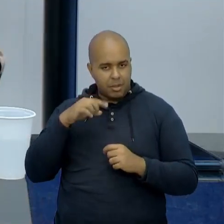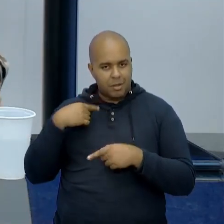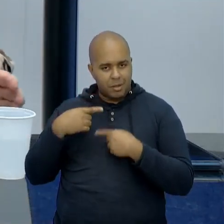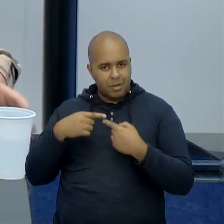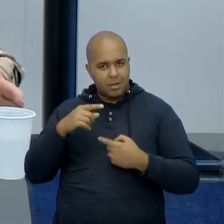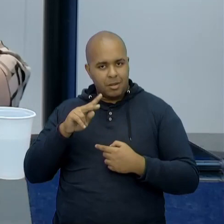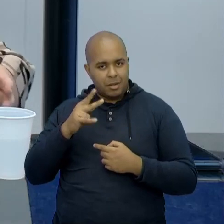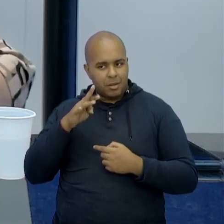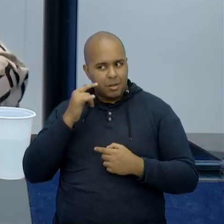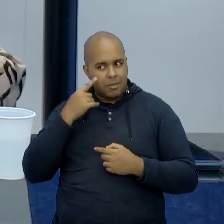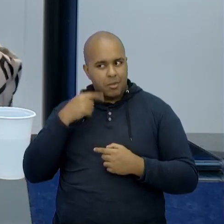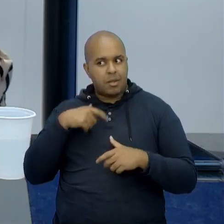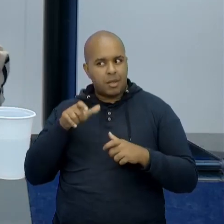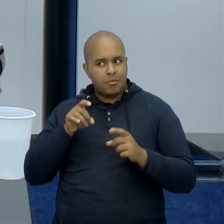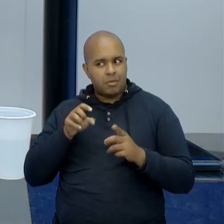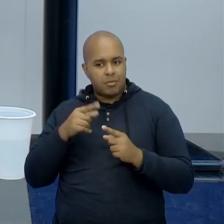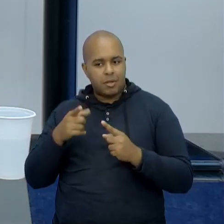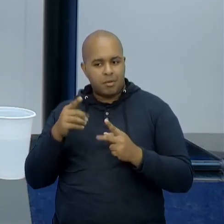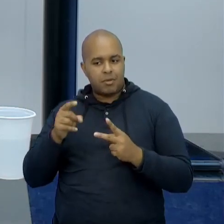para ir vendo quem vendeu para quem.